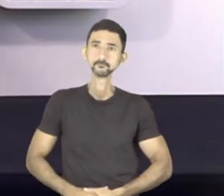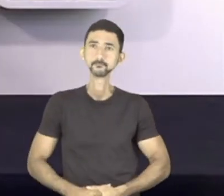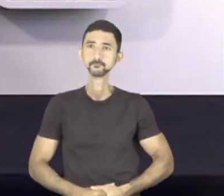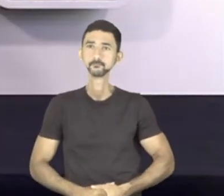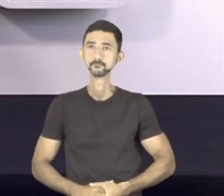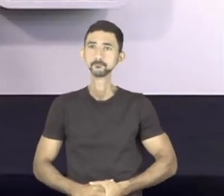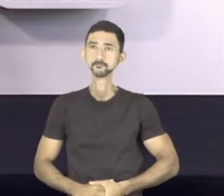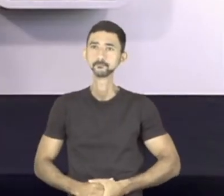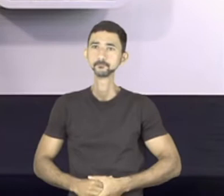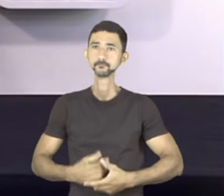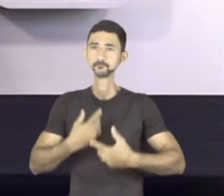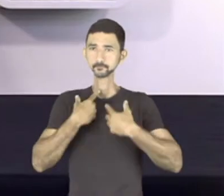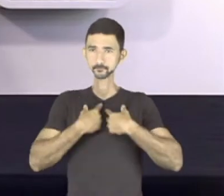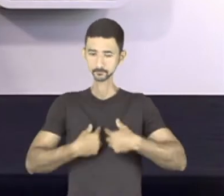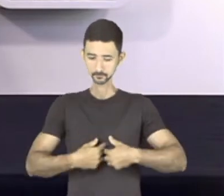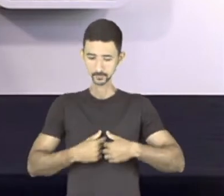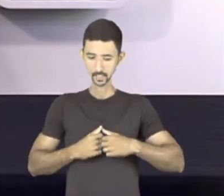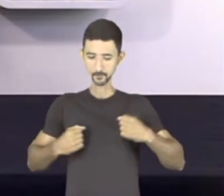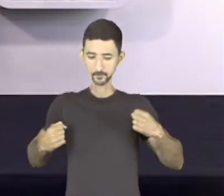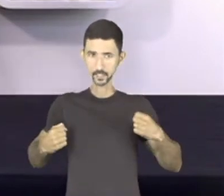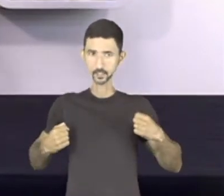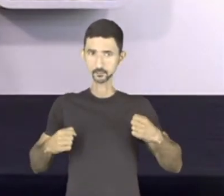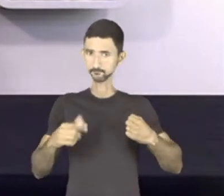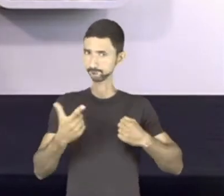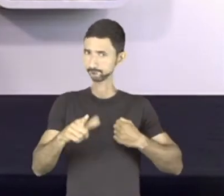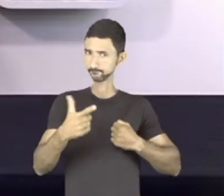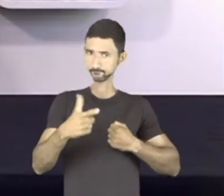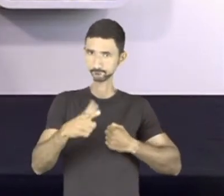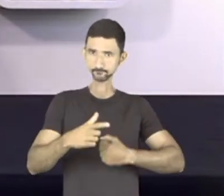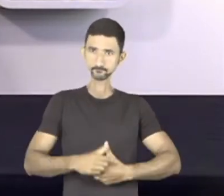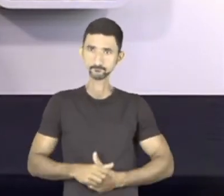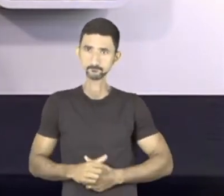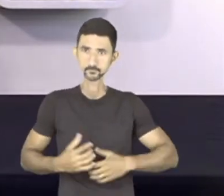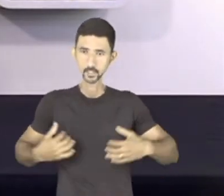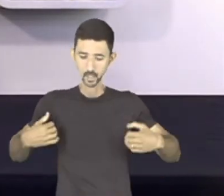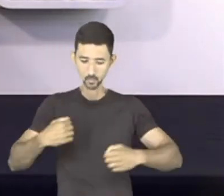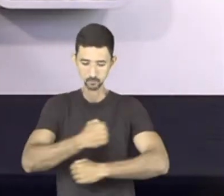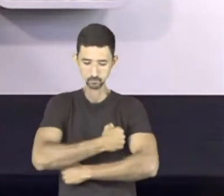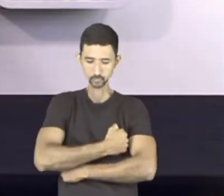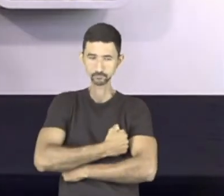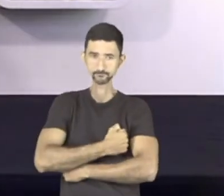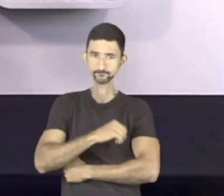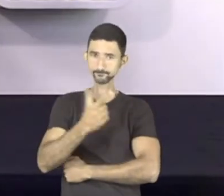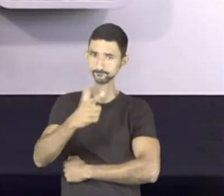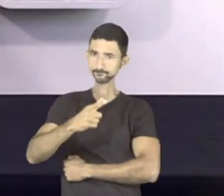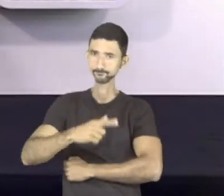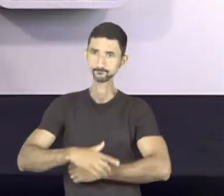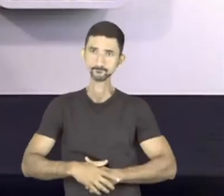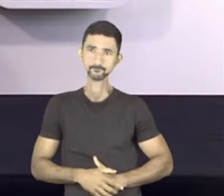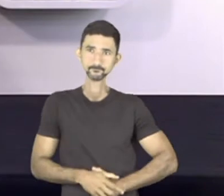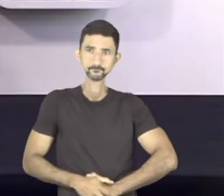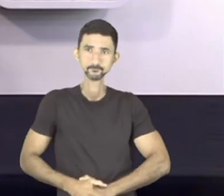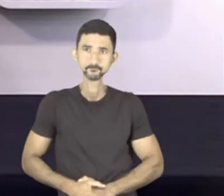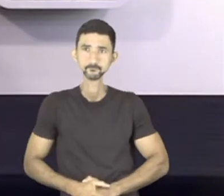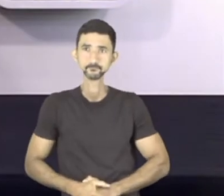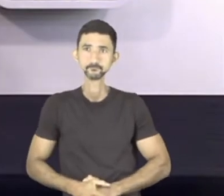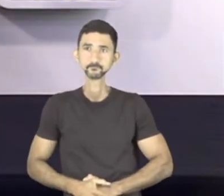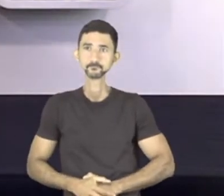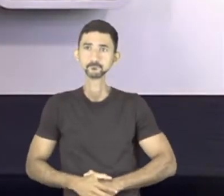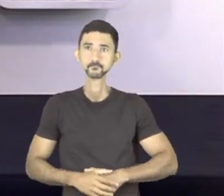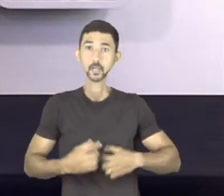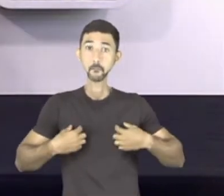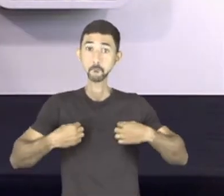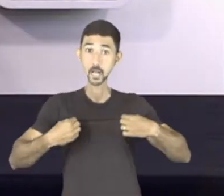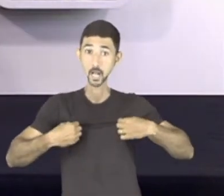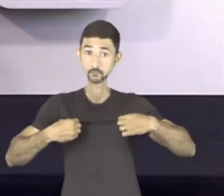Ela não tem aquela abertura no meio como se fosse um casaco, né? Ela não é vestida como se fosse um casaco, ela é vestida como se fosse